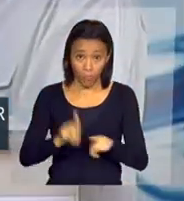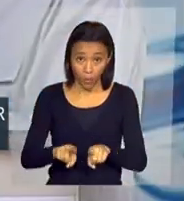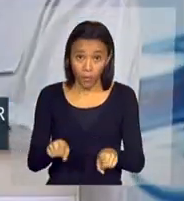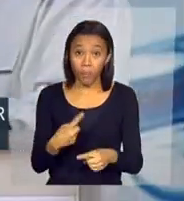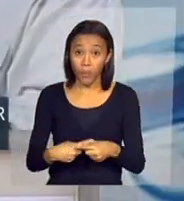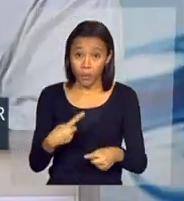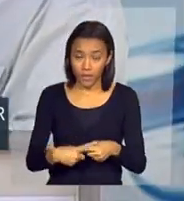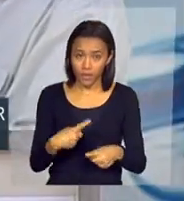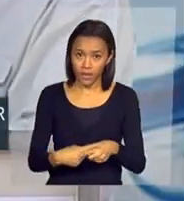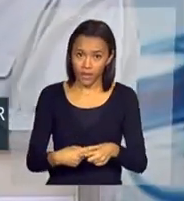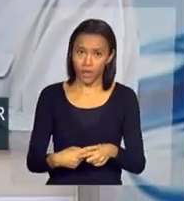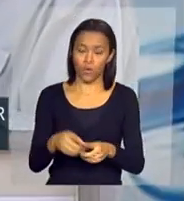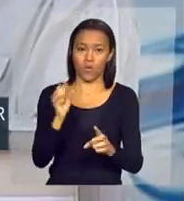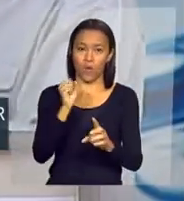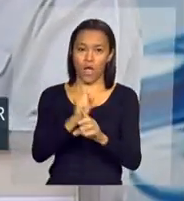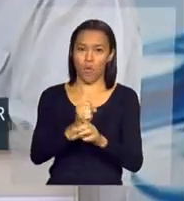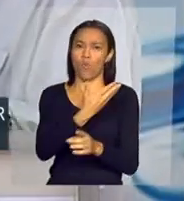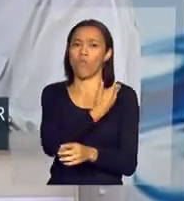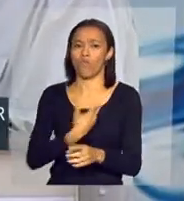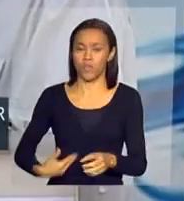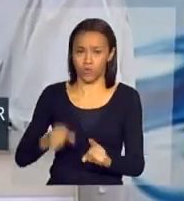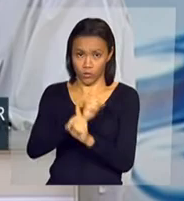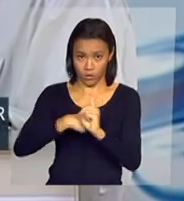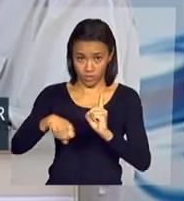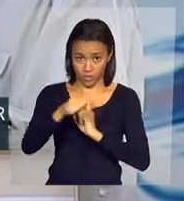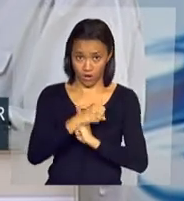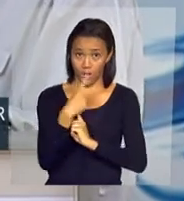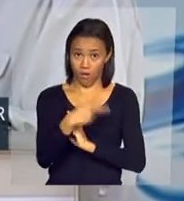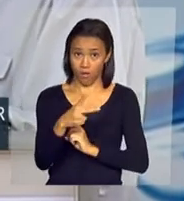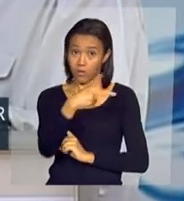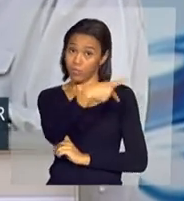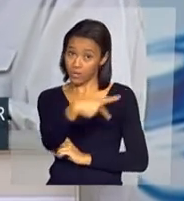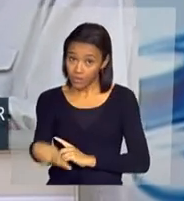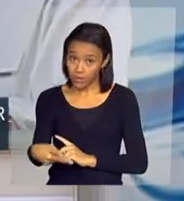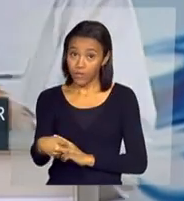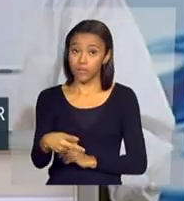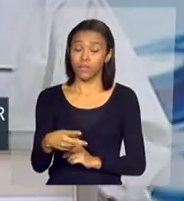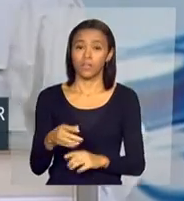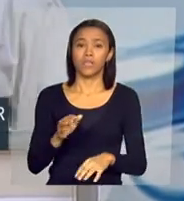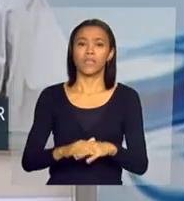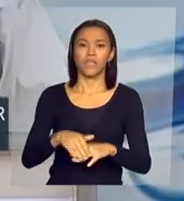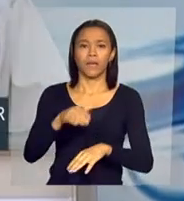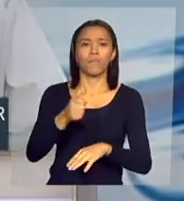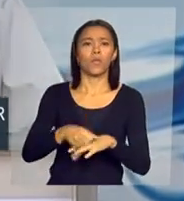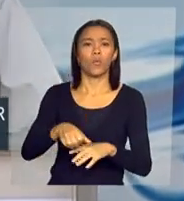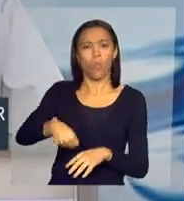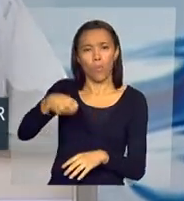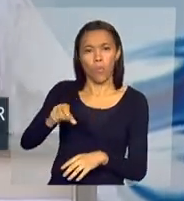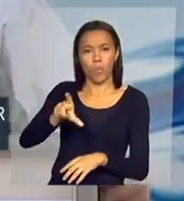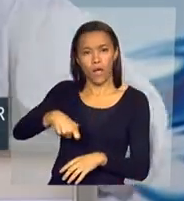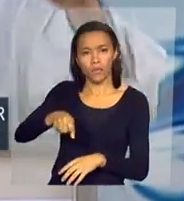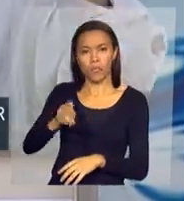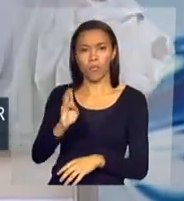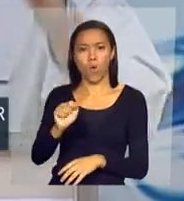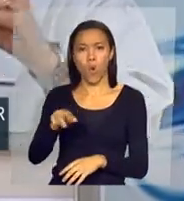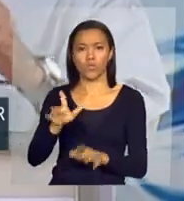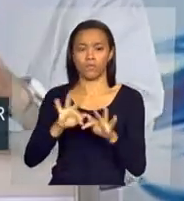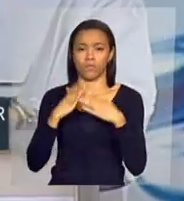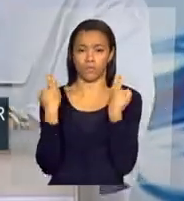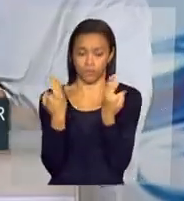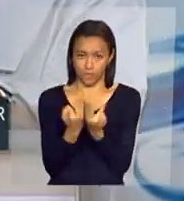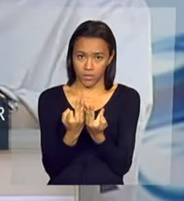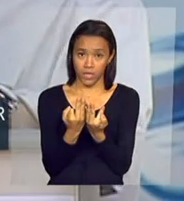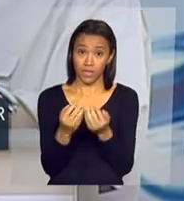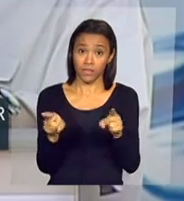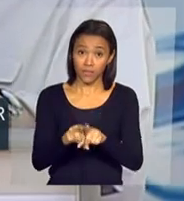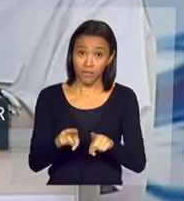proteção social do governo de Vossa Excelência, chefiado pelo Bolsa Família, com o presente